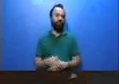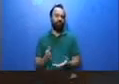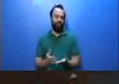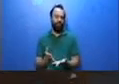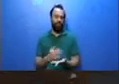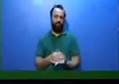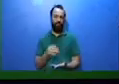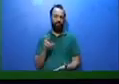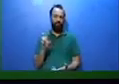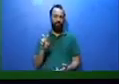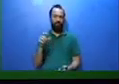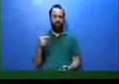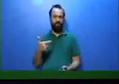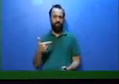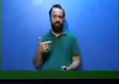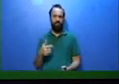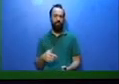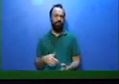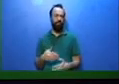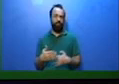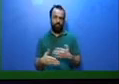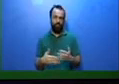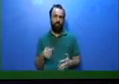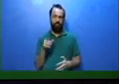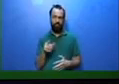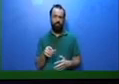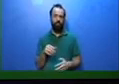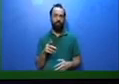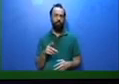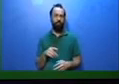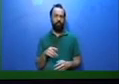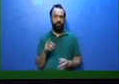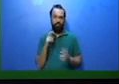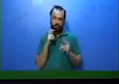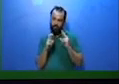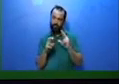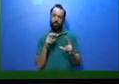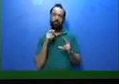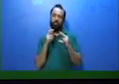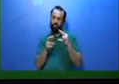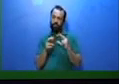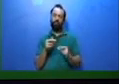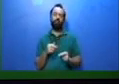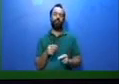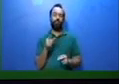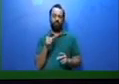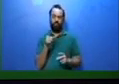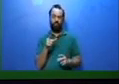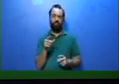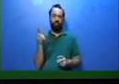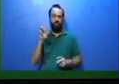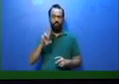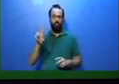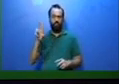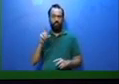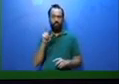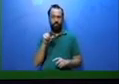página 57. Depois você pode responder com calma, com as suas próprias palavras, tá bom?